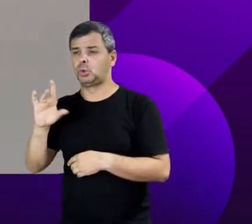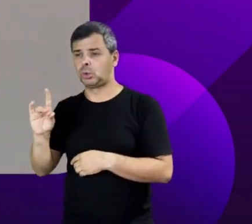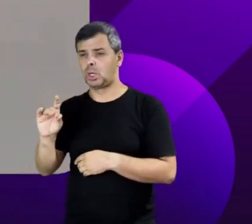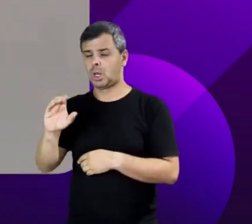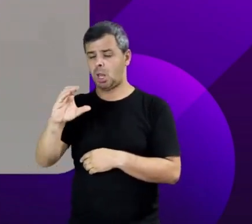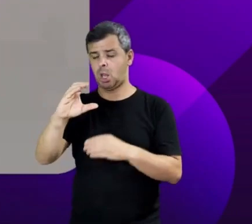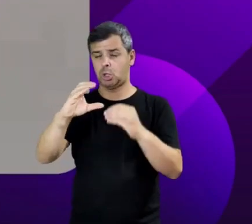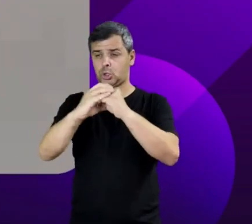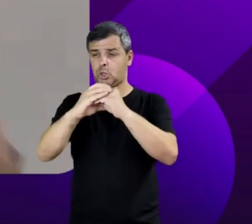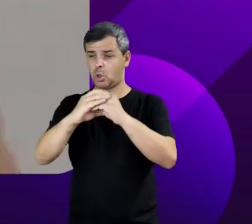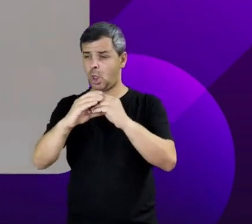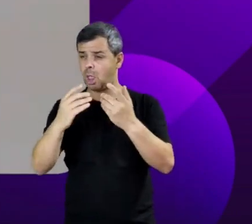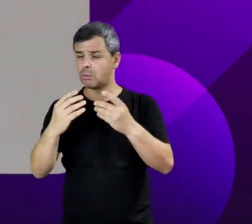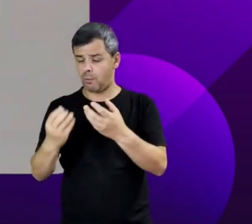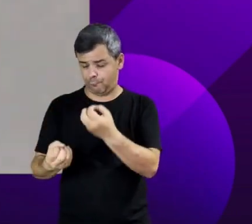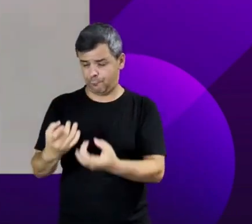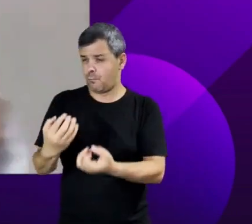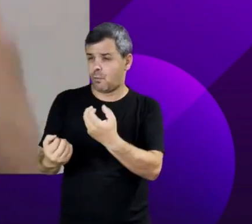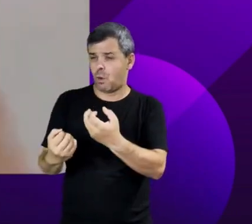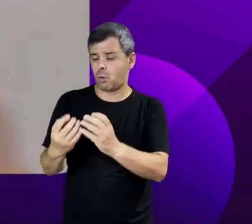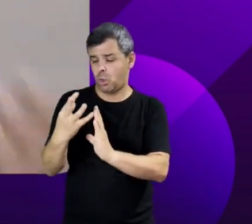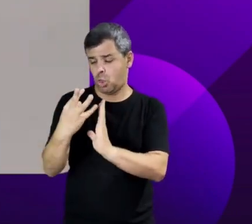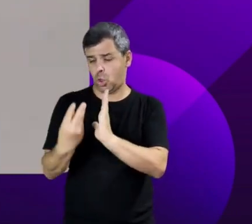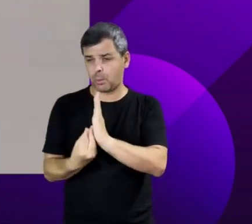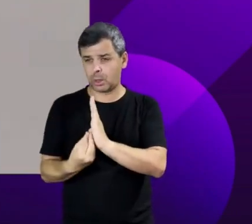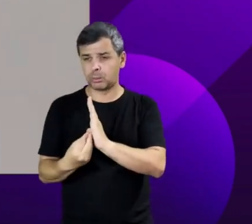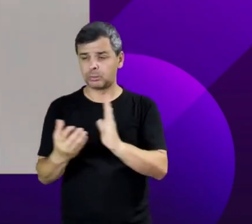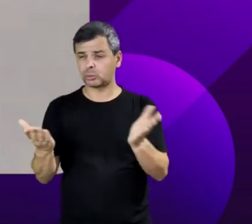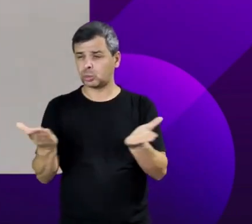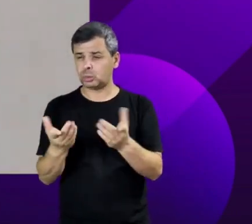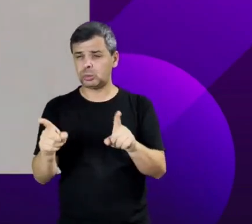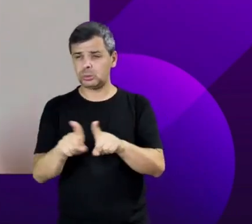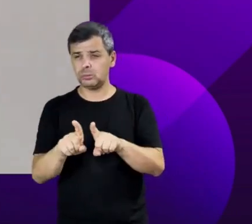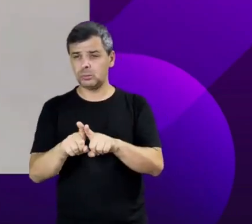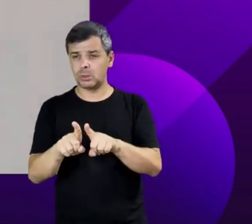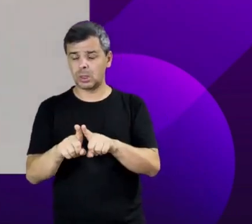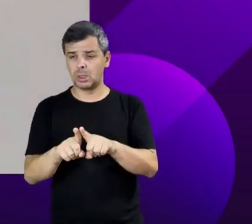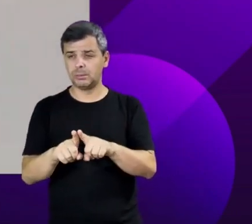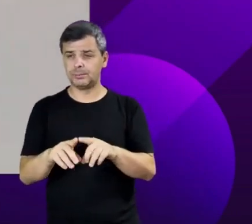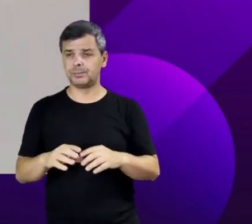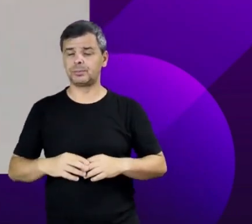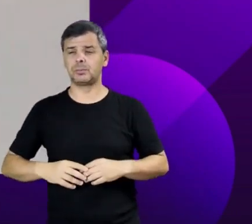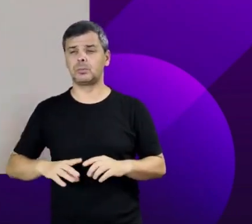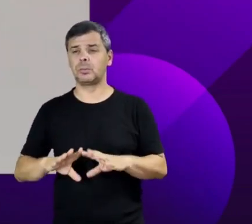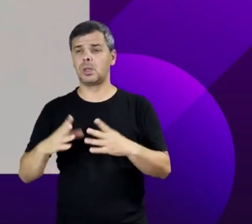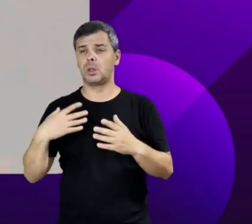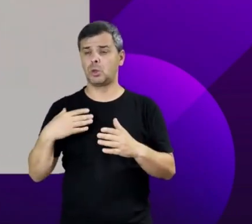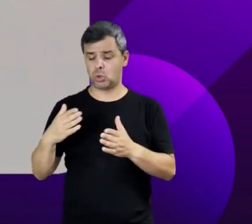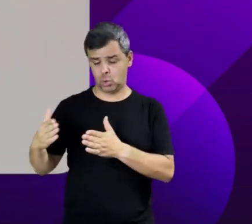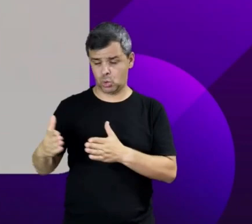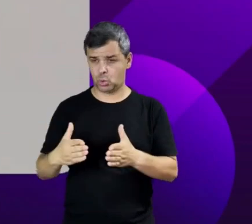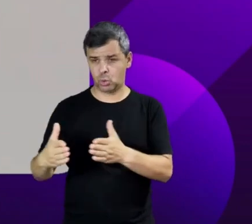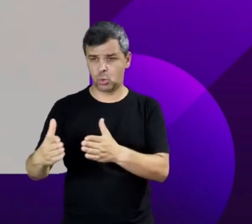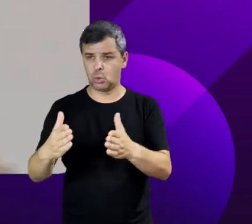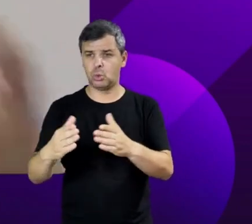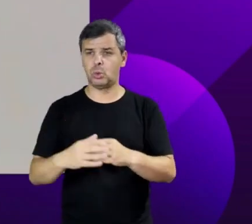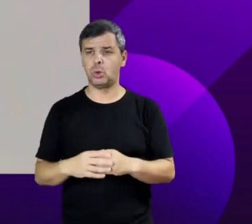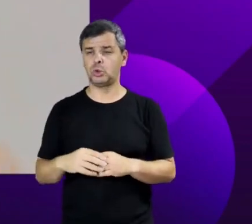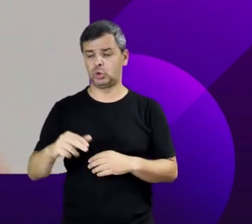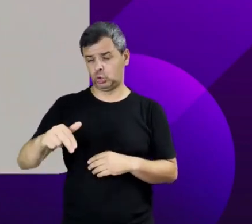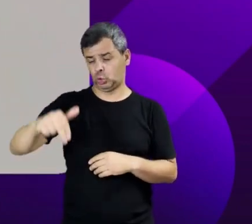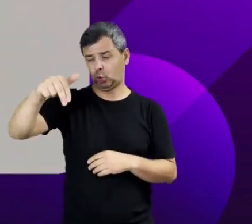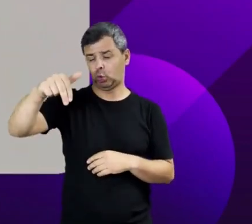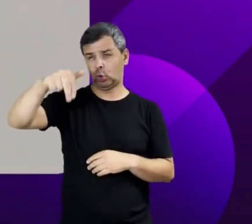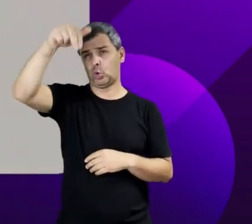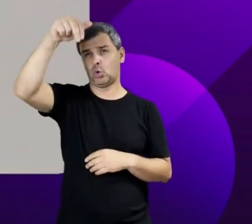de incêndios, enfim, né, e também, hoje, também um processo de secas, né, nos rios do norte,